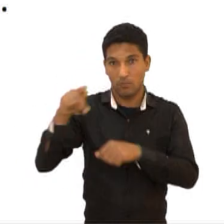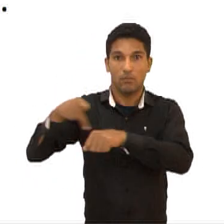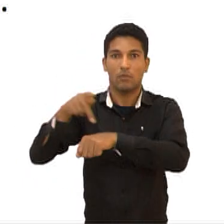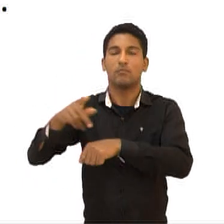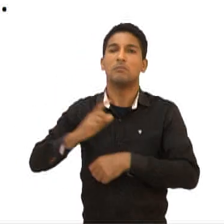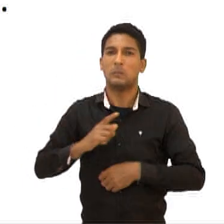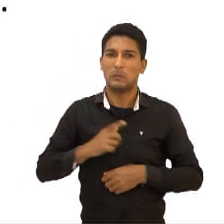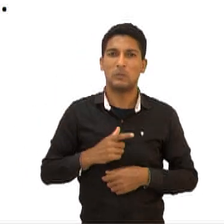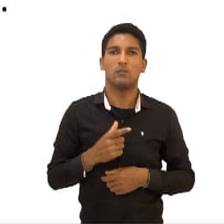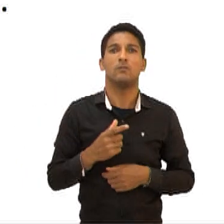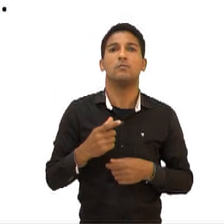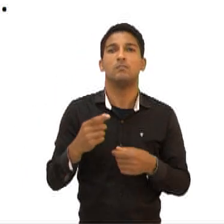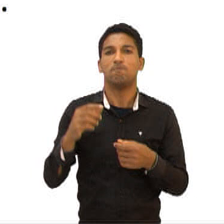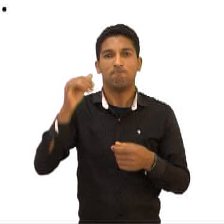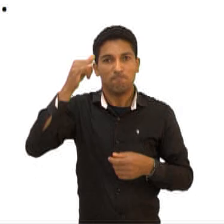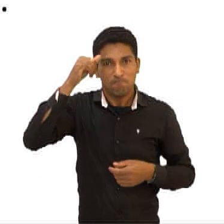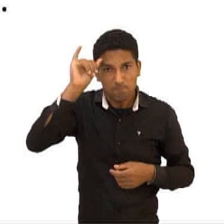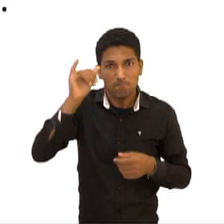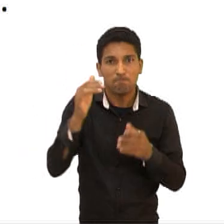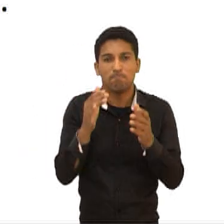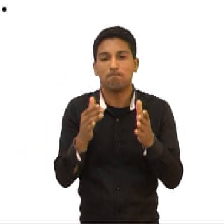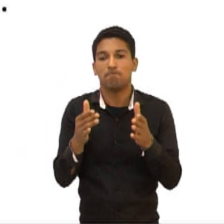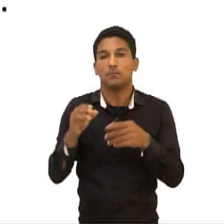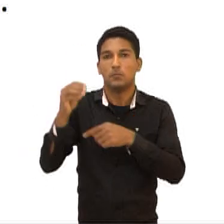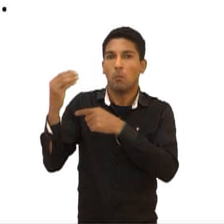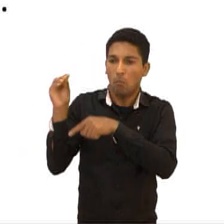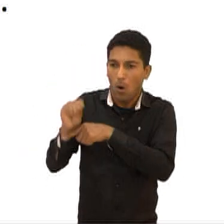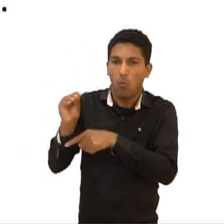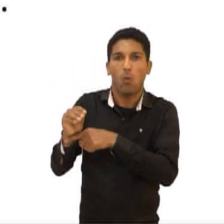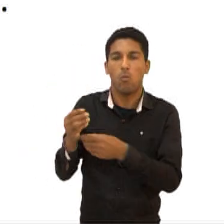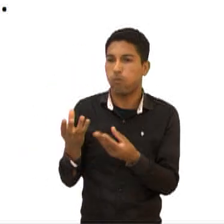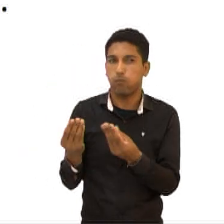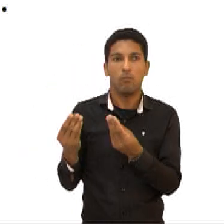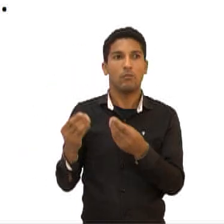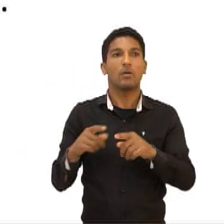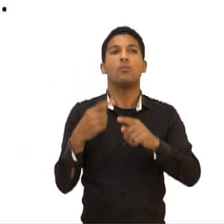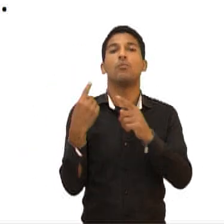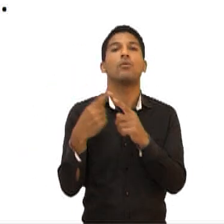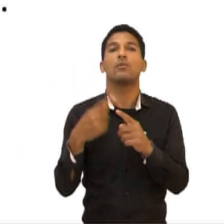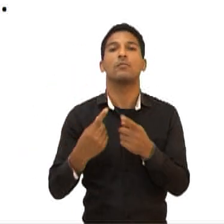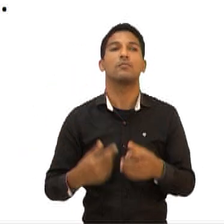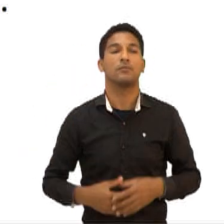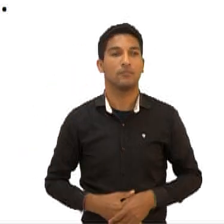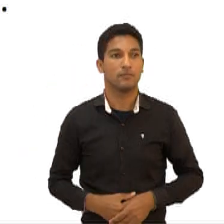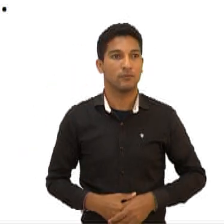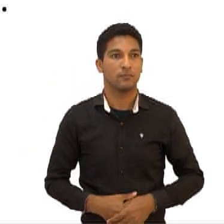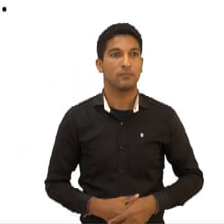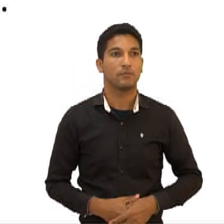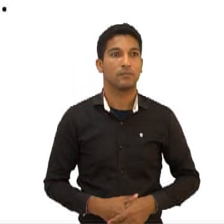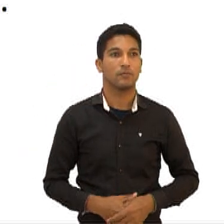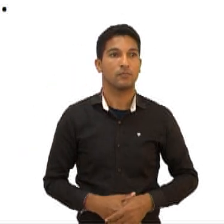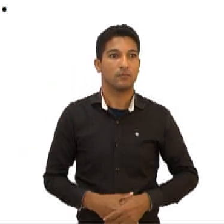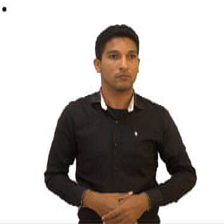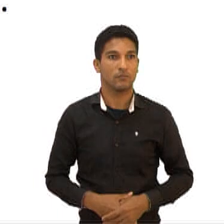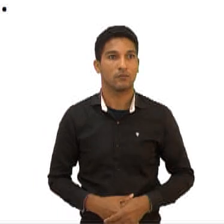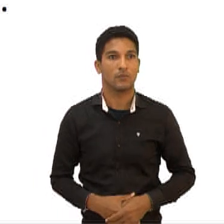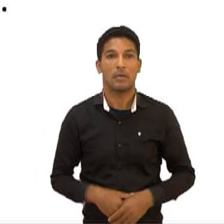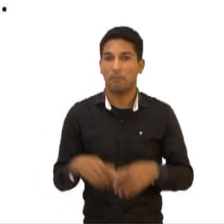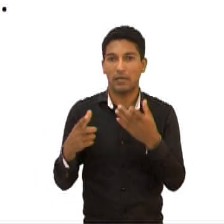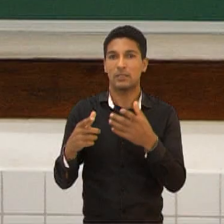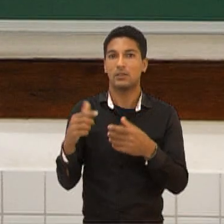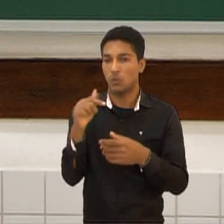ao mercado interno? Por questões religiosas, os bovinos são intocáveis? A Índia não possui o maior rebanho do